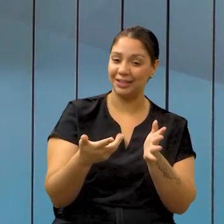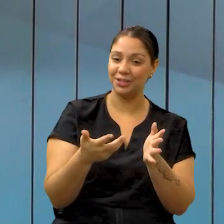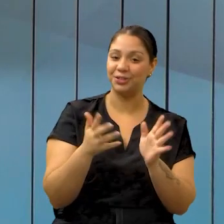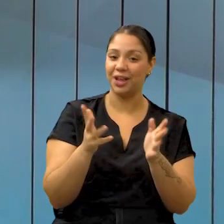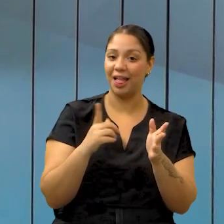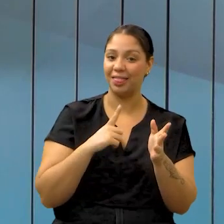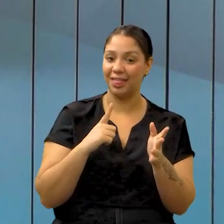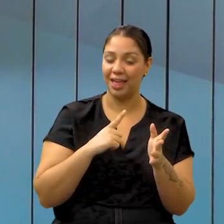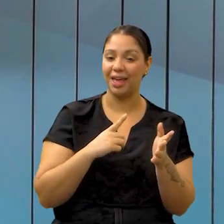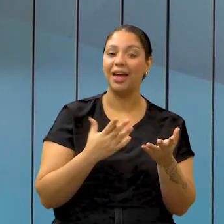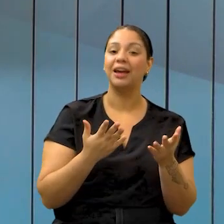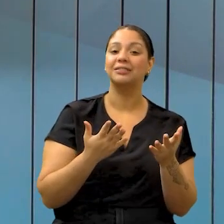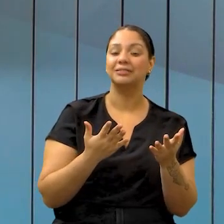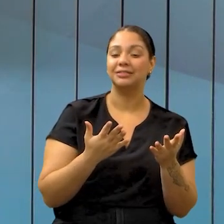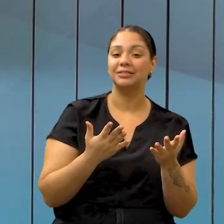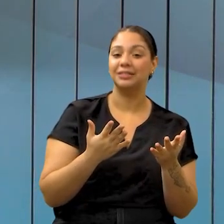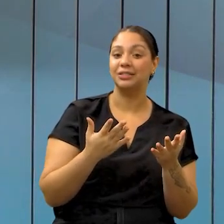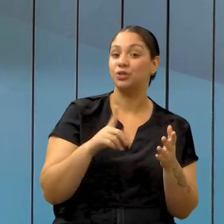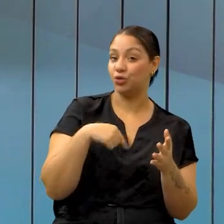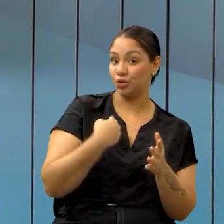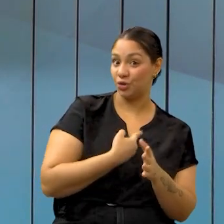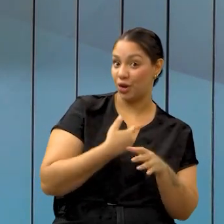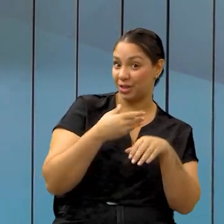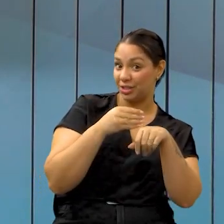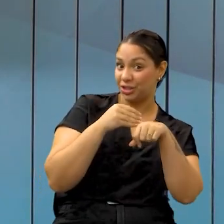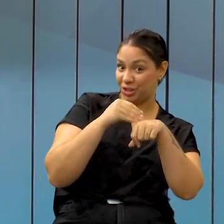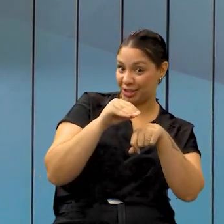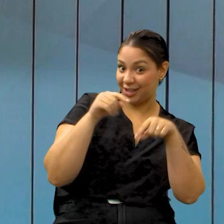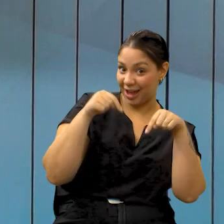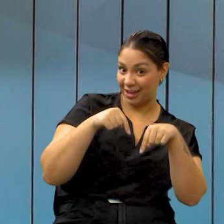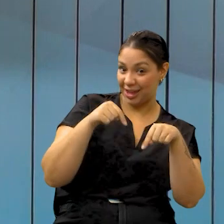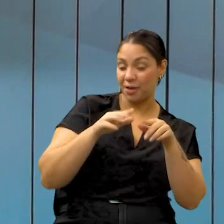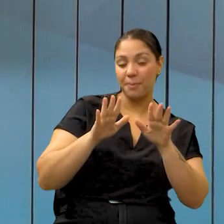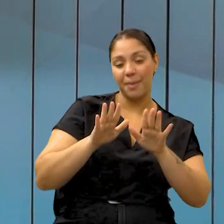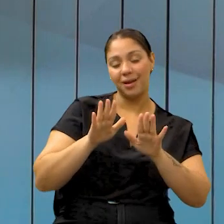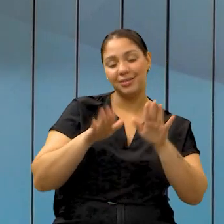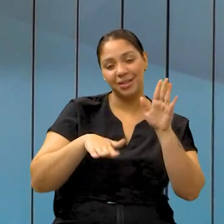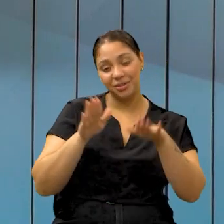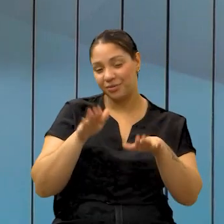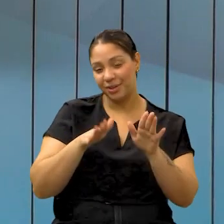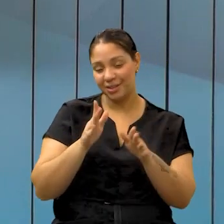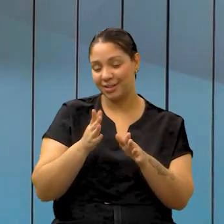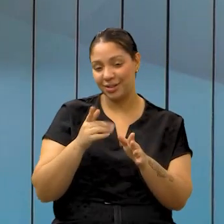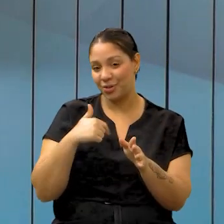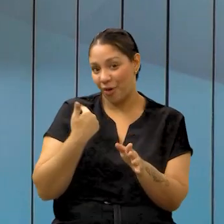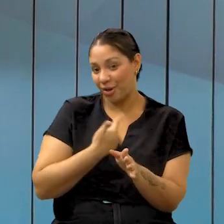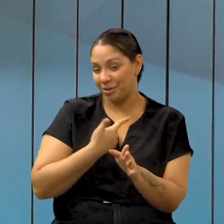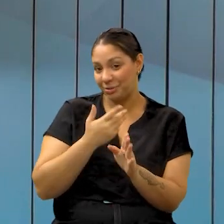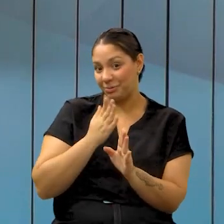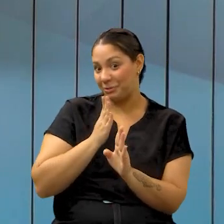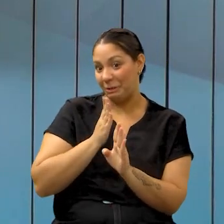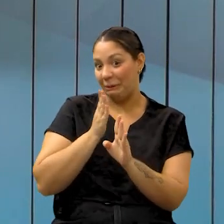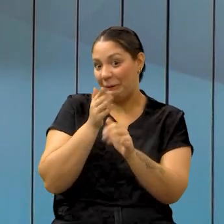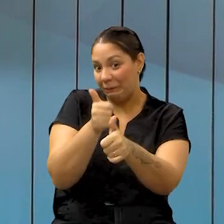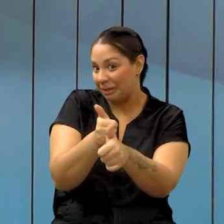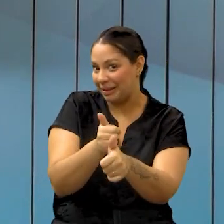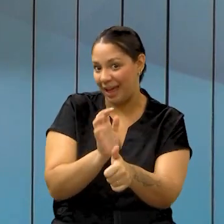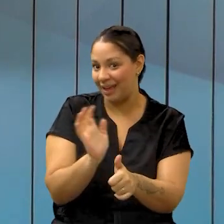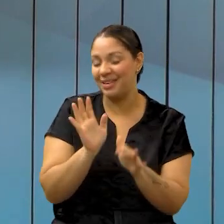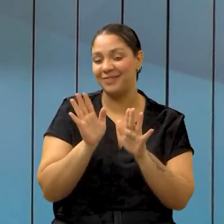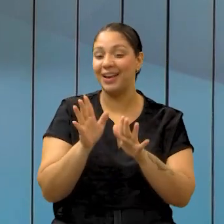ferreiro, espeto de pau, casa de ferreiro, espeto de pau, a gente dá as dicas aqui, mas às vezes nem a gente segue, mas vai todo mundo entrar na linha